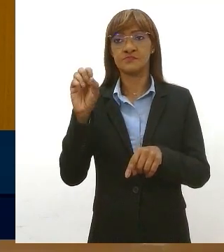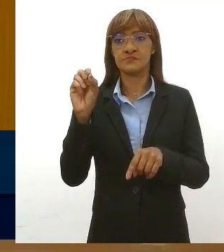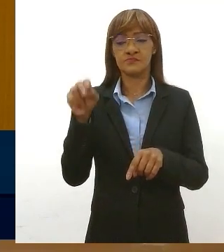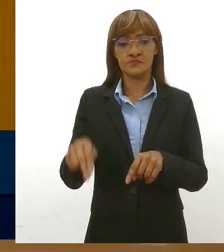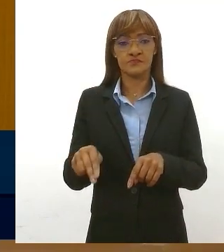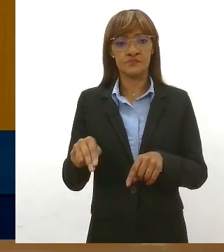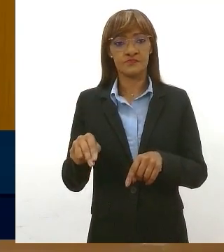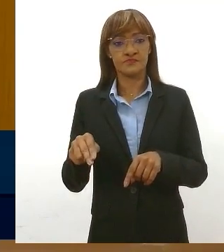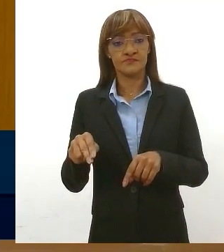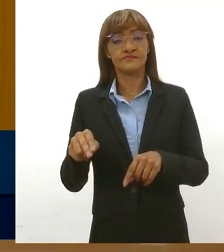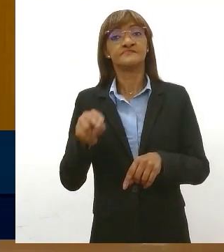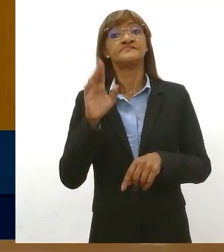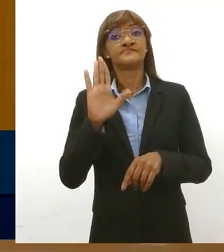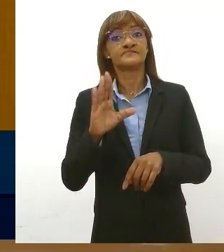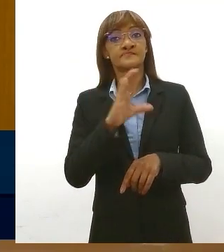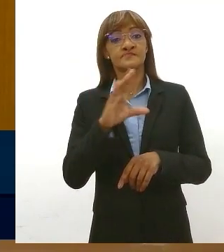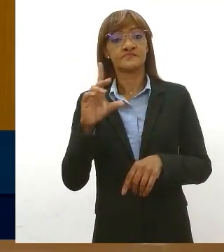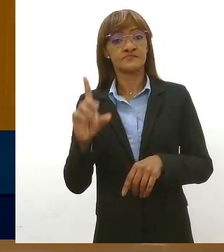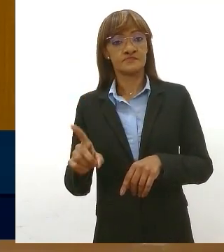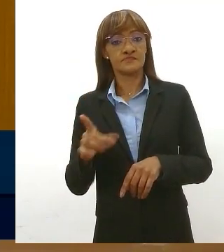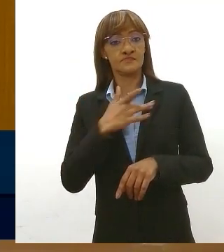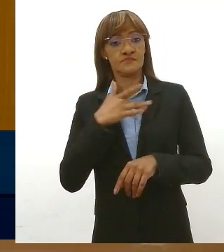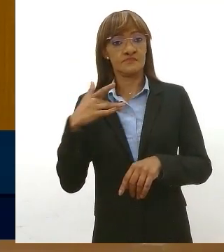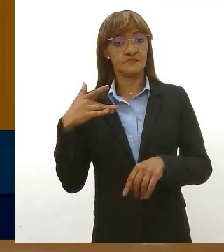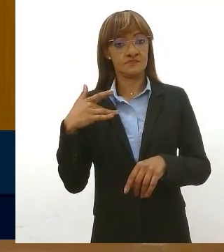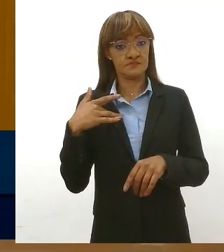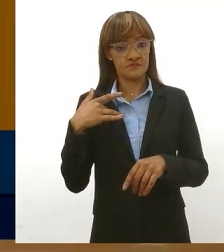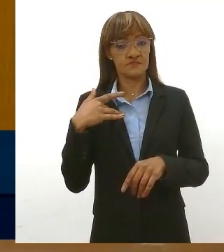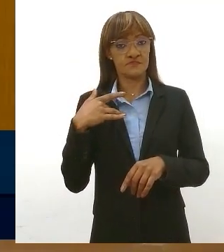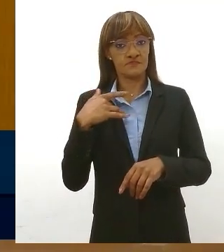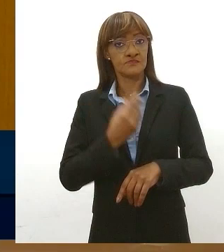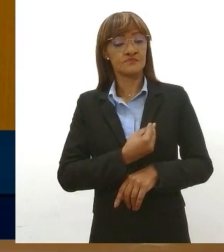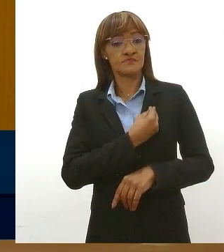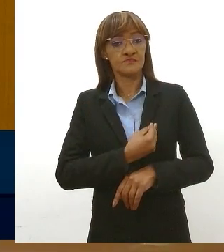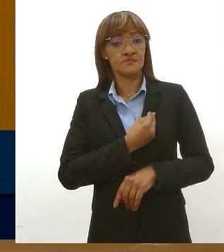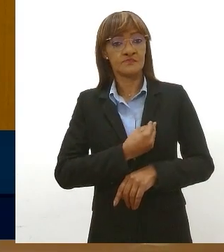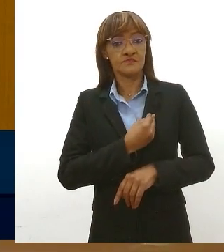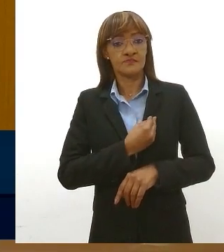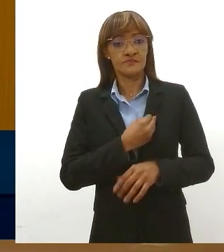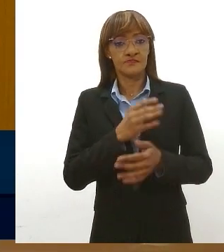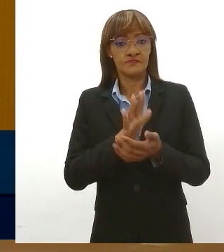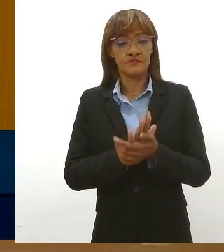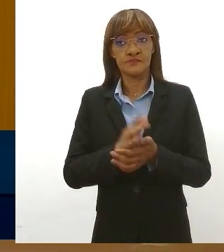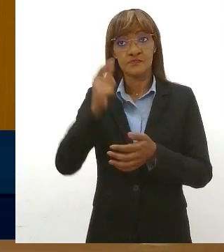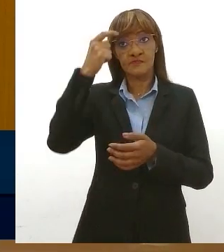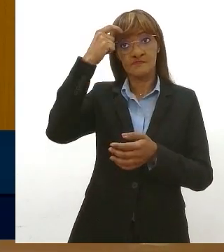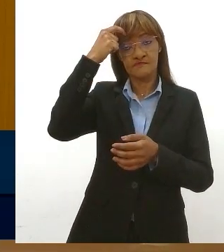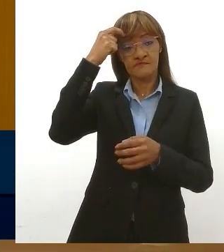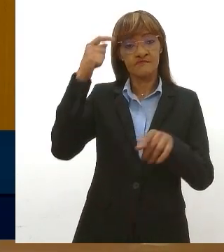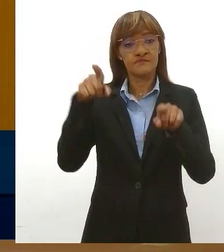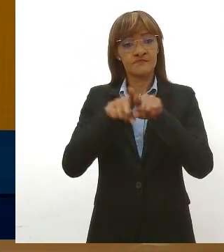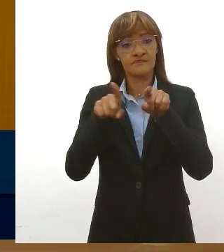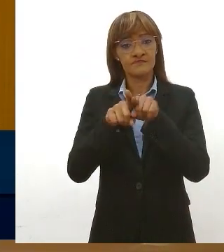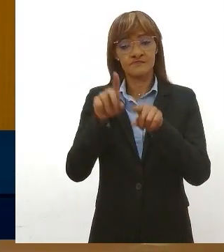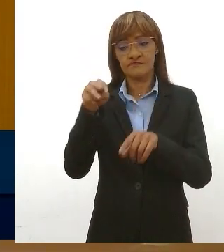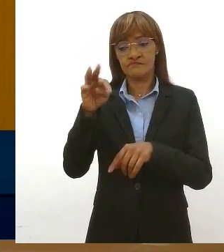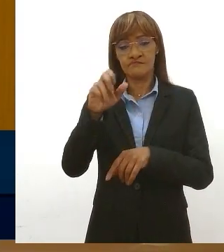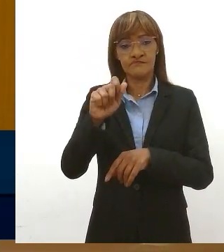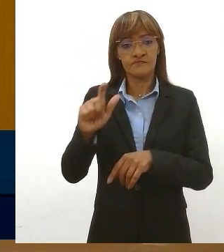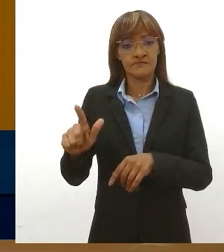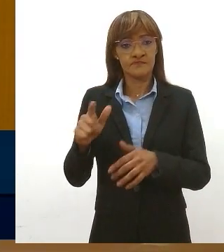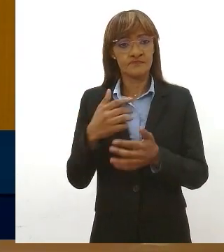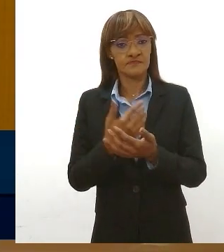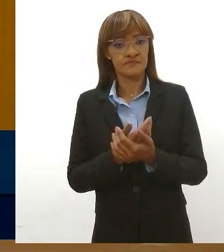E aqui eu faço um registro, uma atividade com relação à saúde mental a ser desenvolvida pela ADRA nos próximos